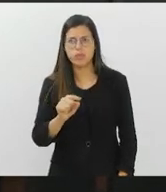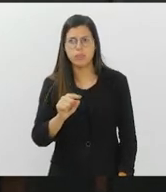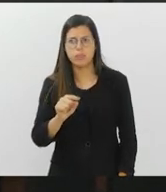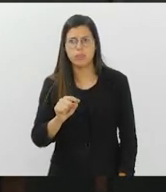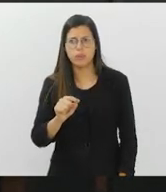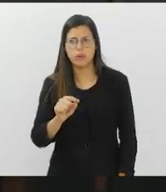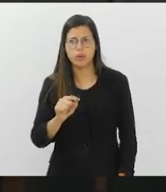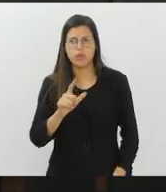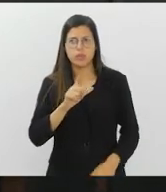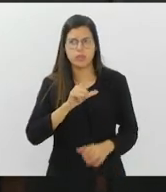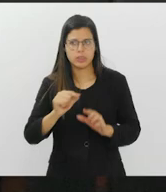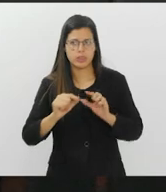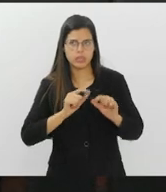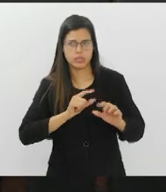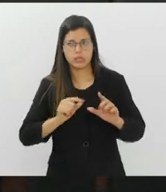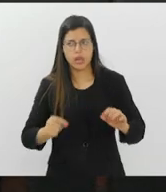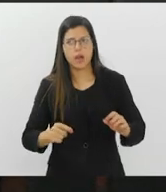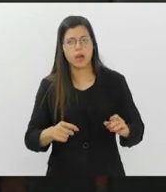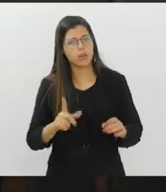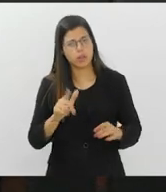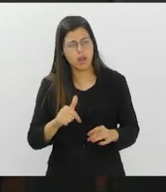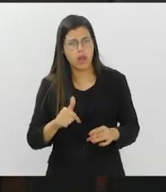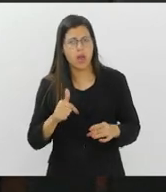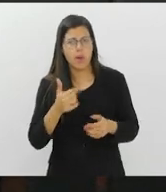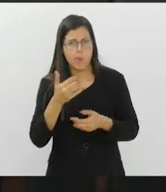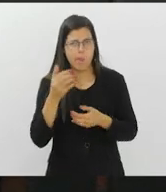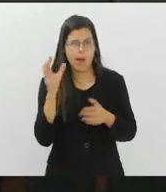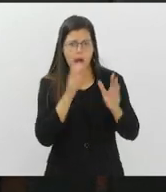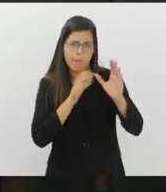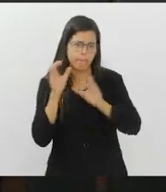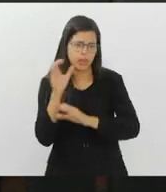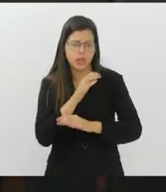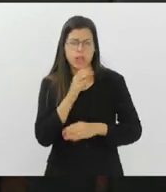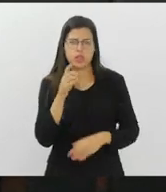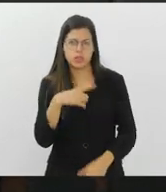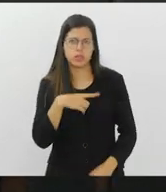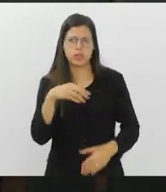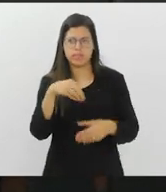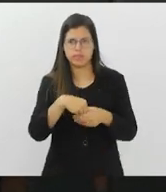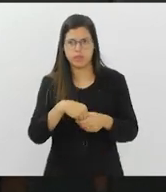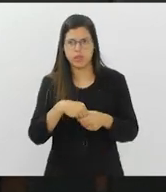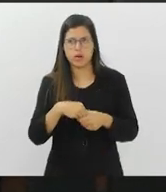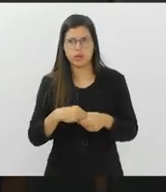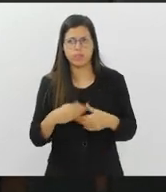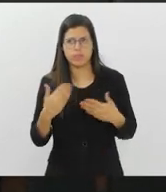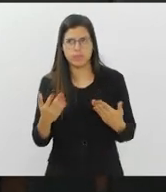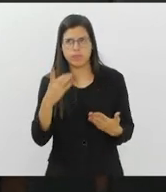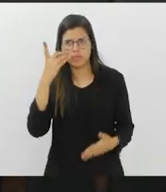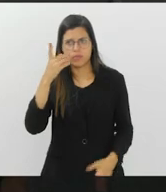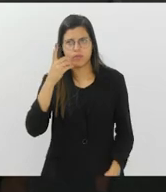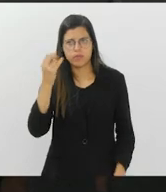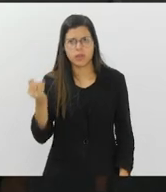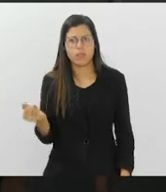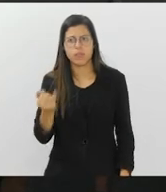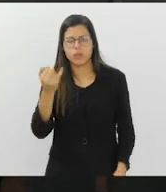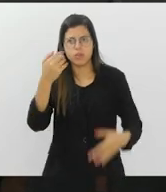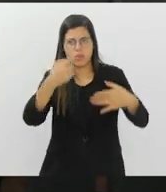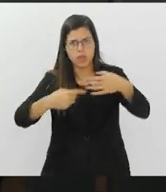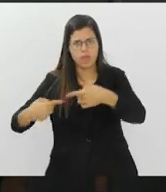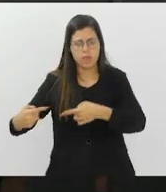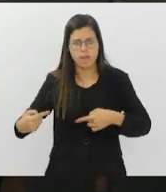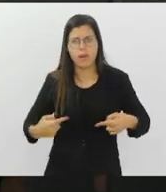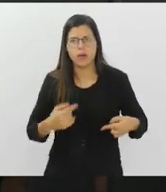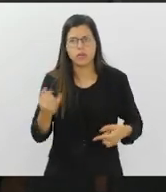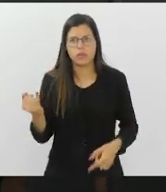tantas que saem também do setor. Então, isso é um dinamismo que a gente tem dentro do setor. Então, deputado, eu acho que é importante esse debate, é importante